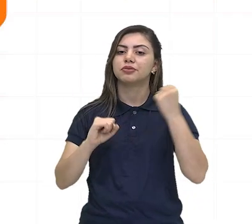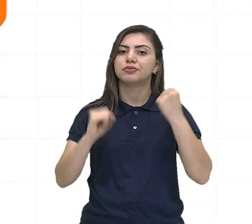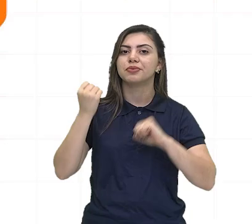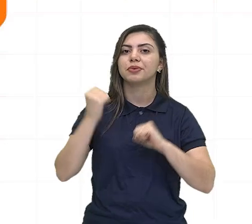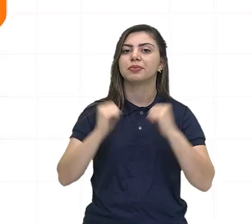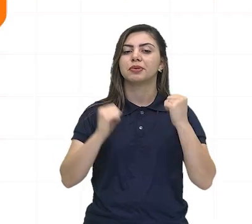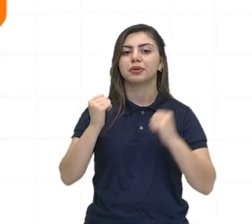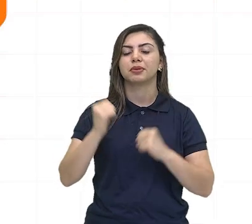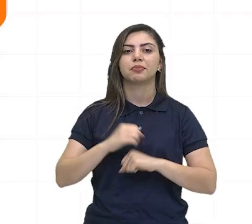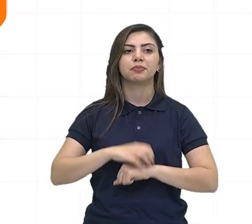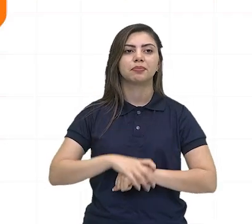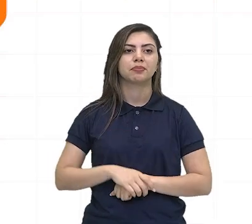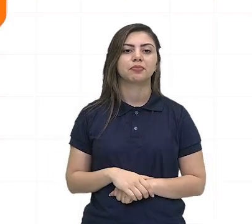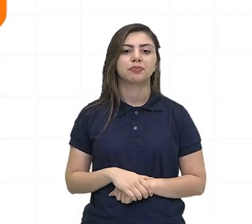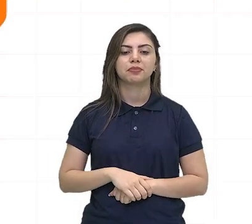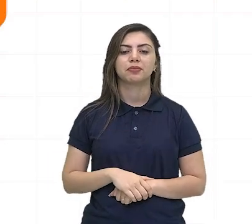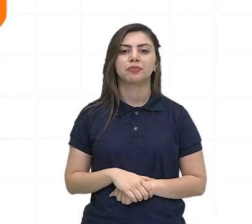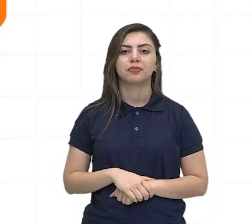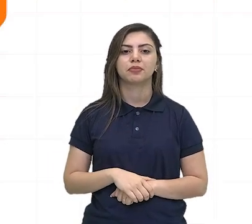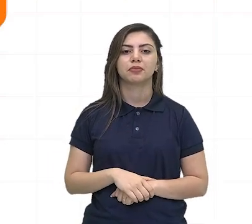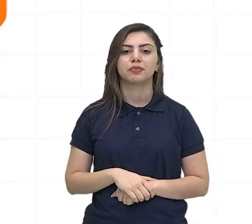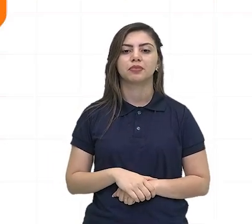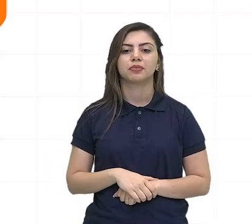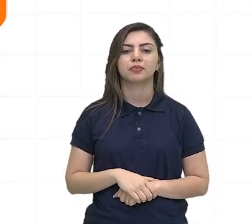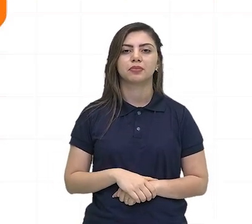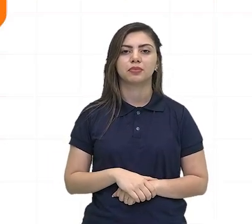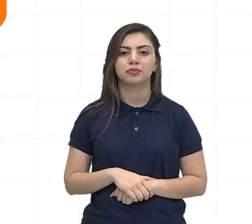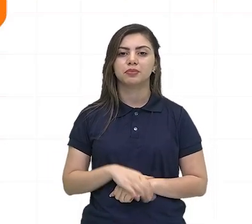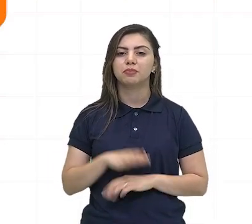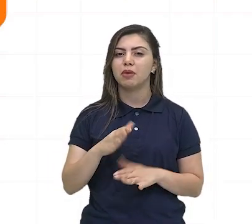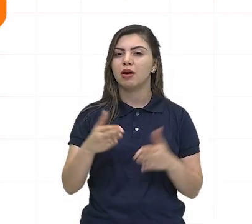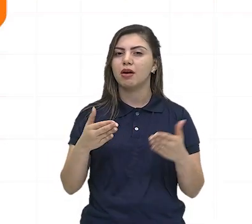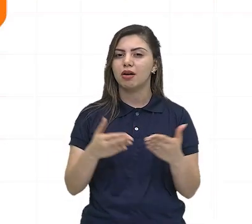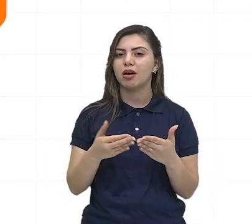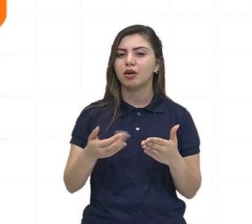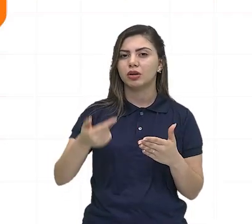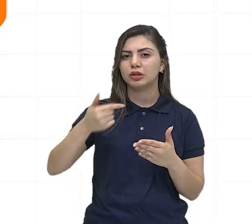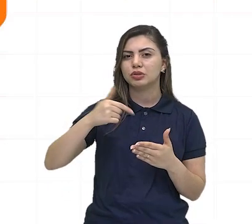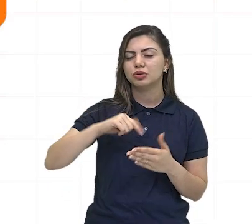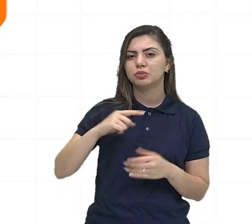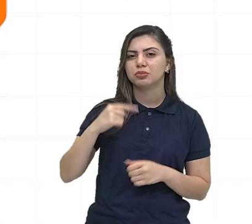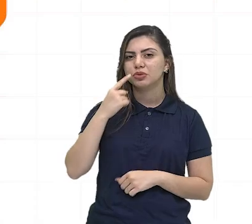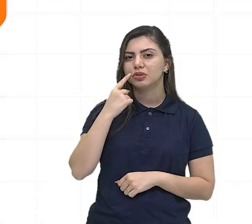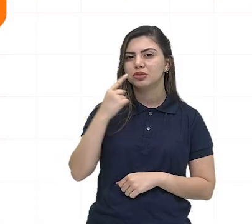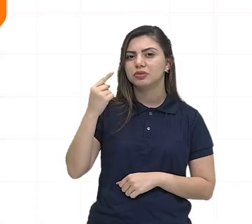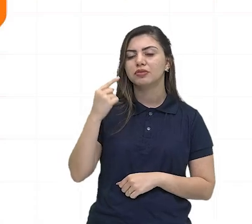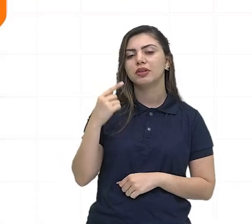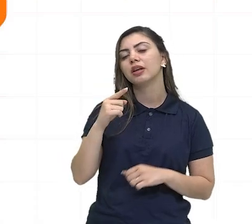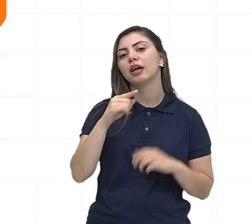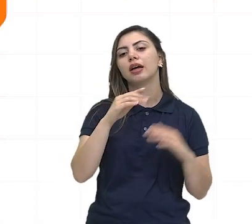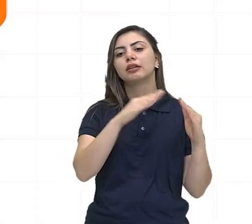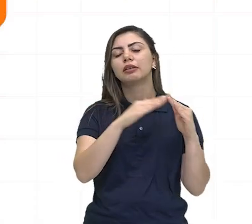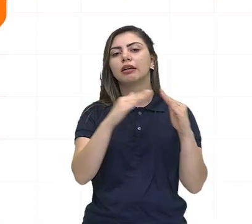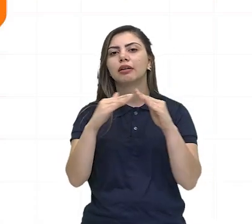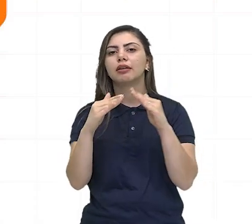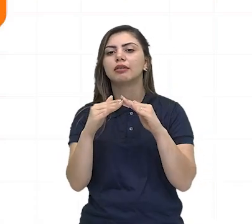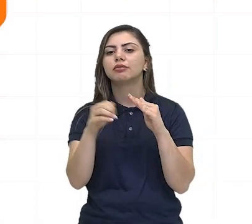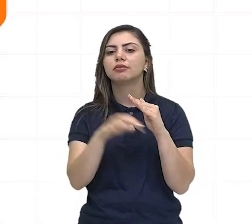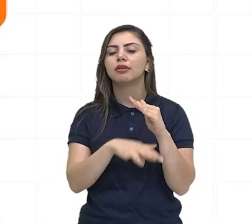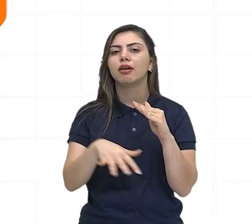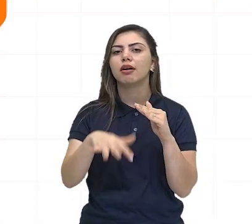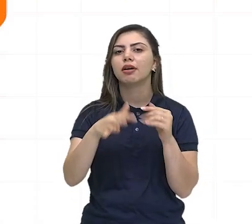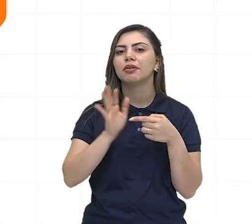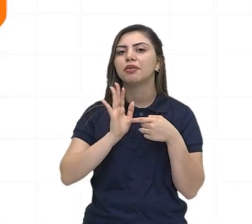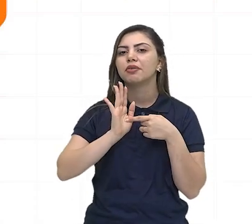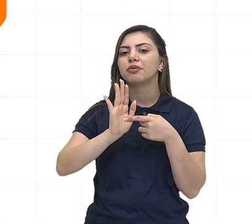fábricas. E aí a gente vai voltar rapidamente lá no bairro no bairro residencial, para mostrar